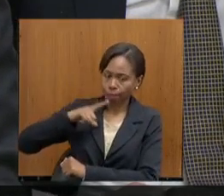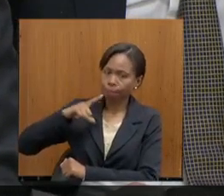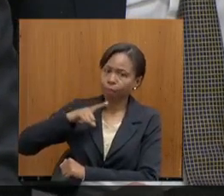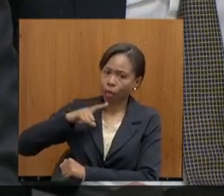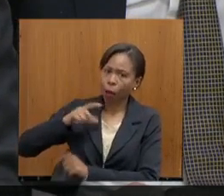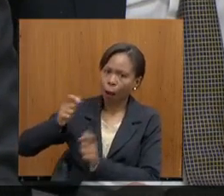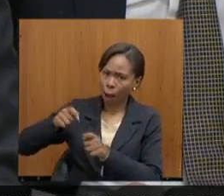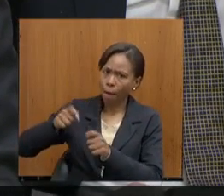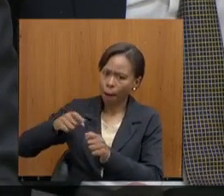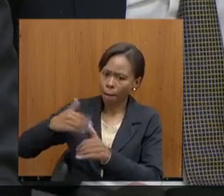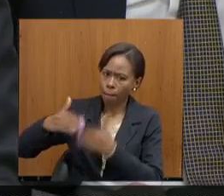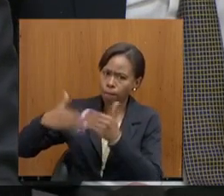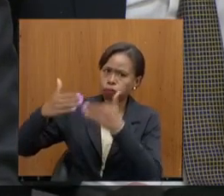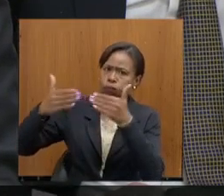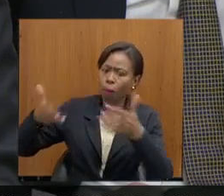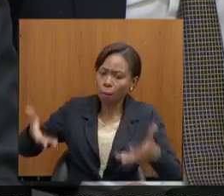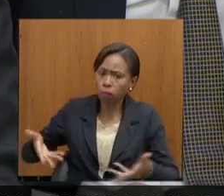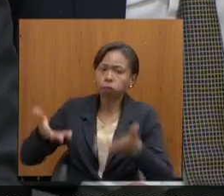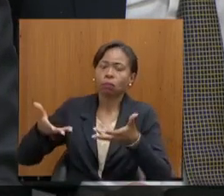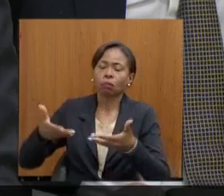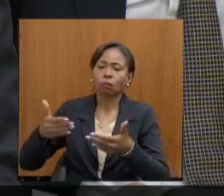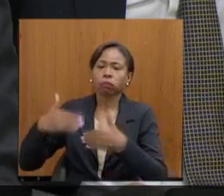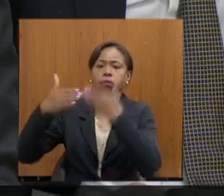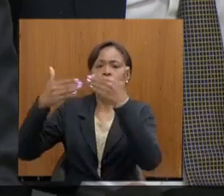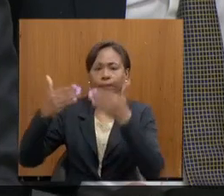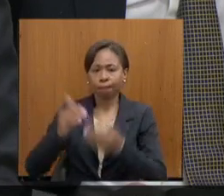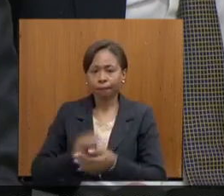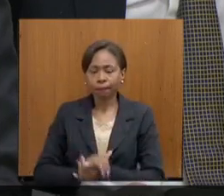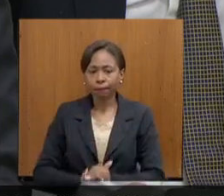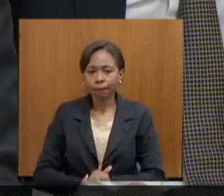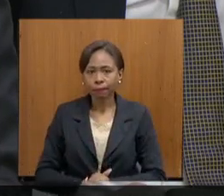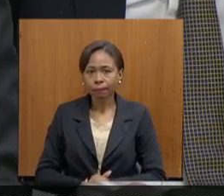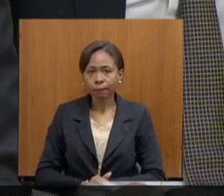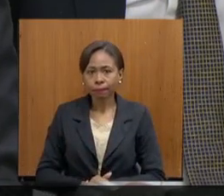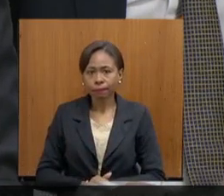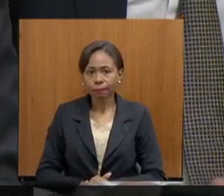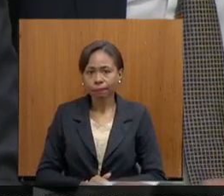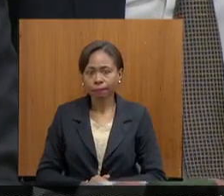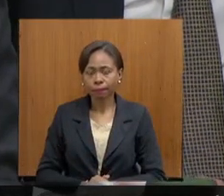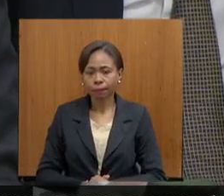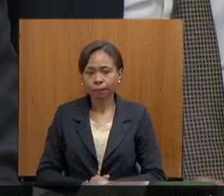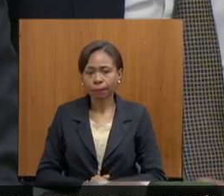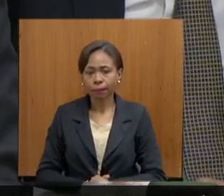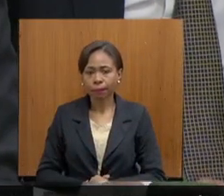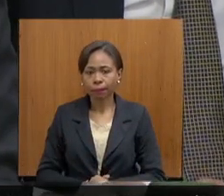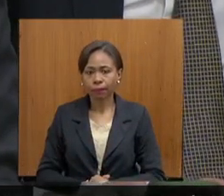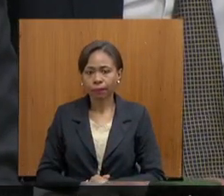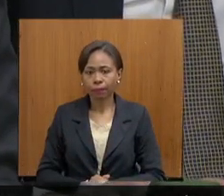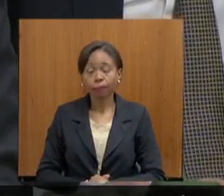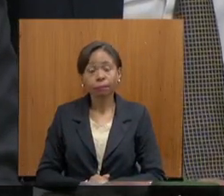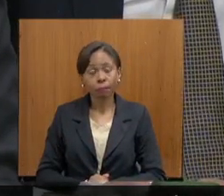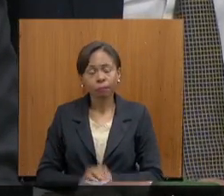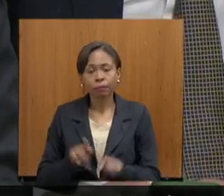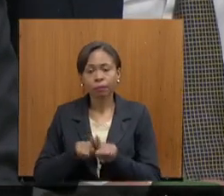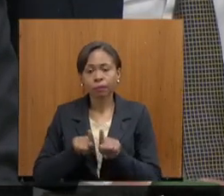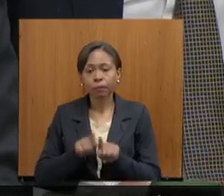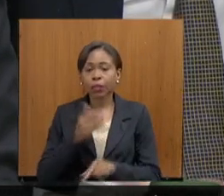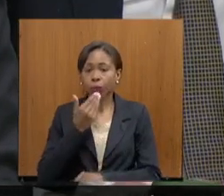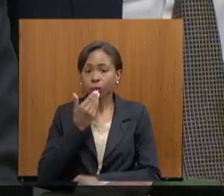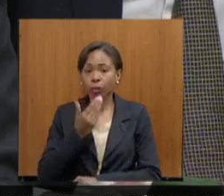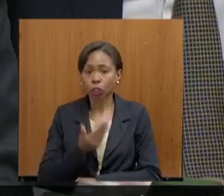de desenvolvimento e para também fazer uma solicitação